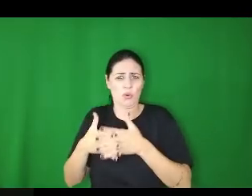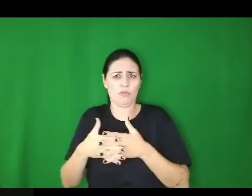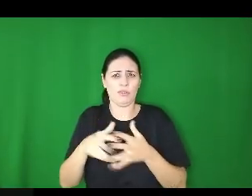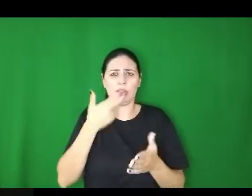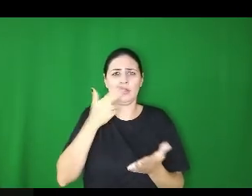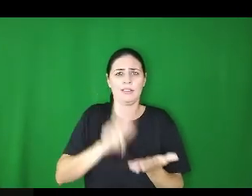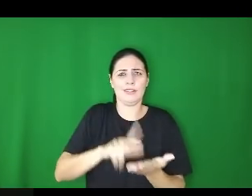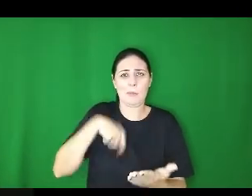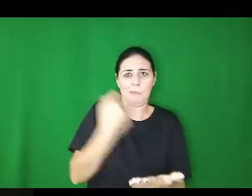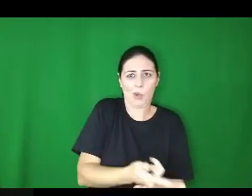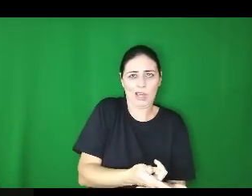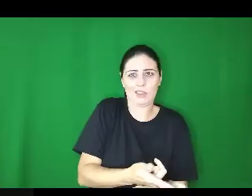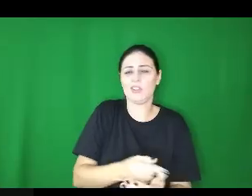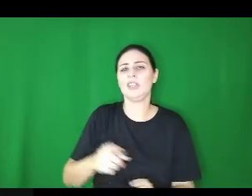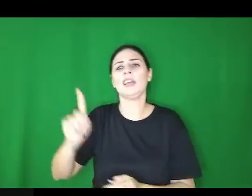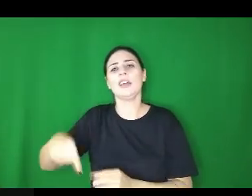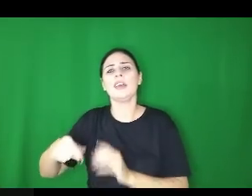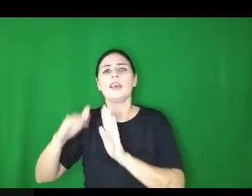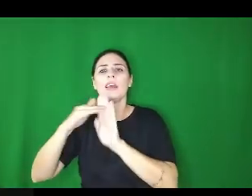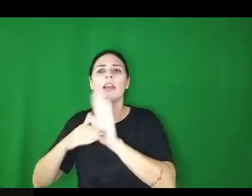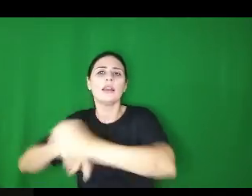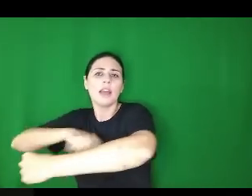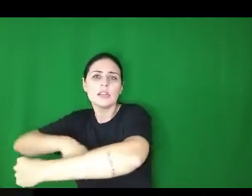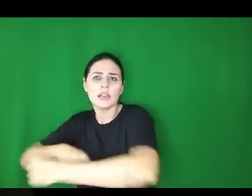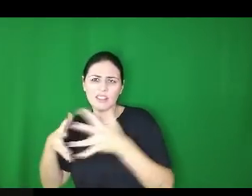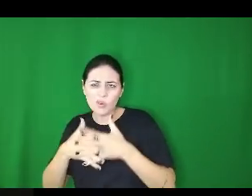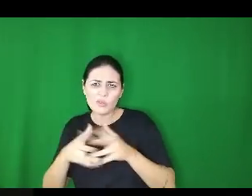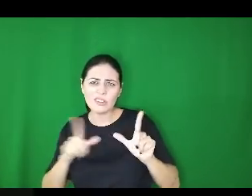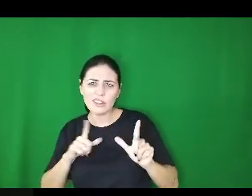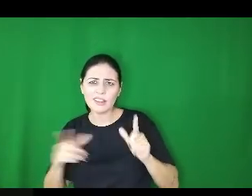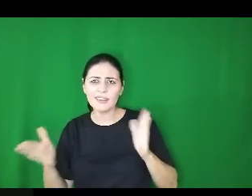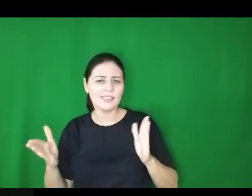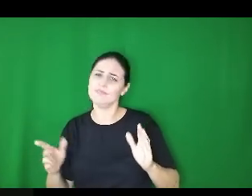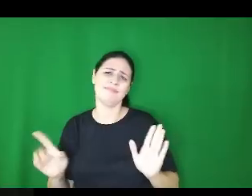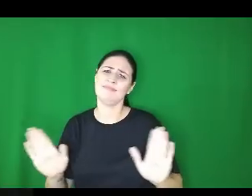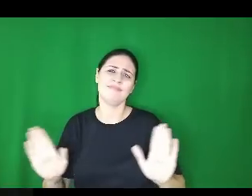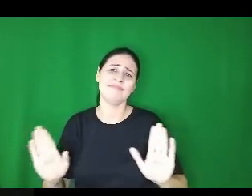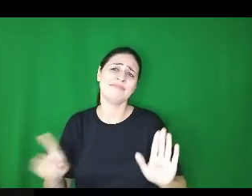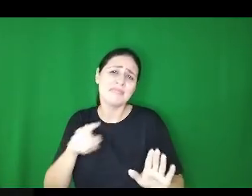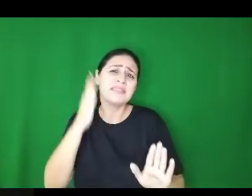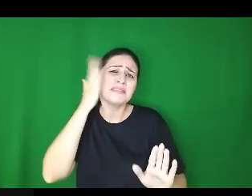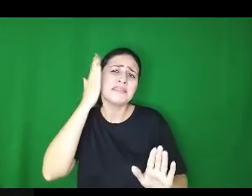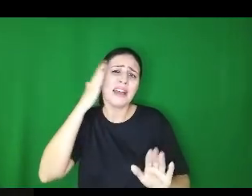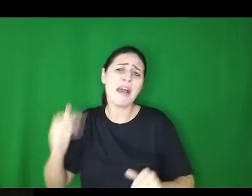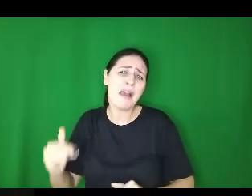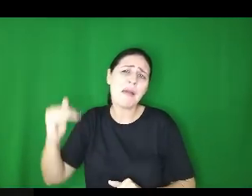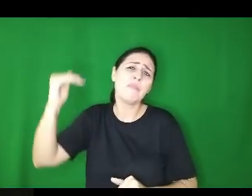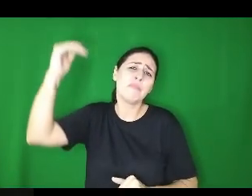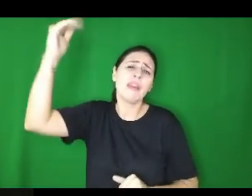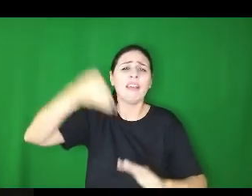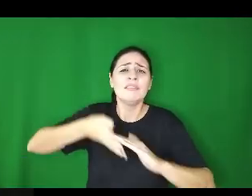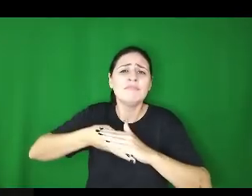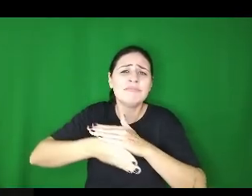as características do gênero boleto, carta, receita e outros tantos gêneros. É importante? É. Só que, se